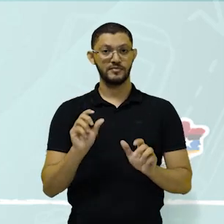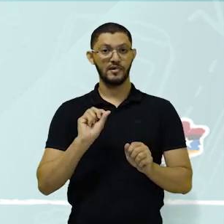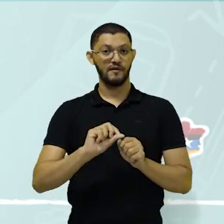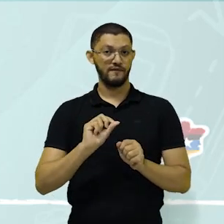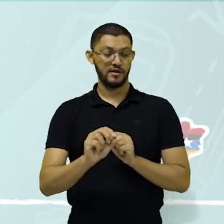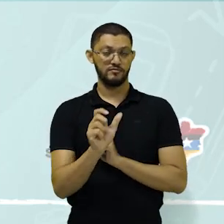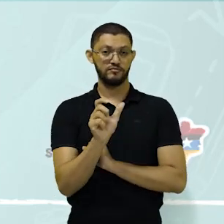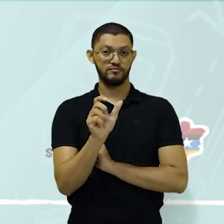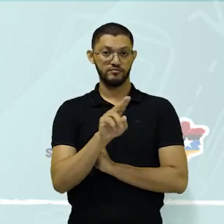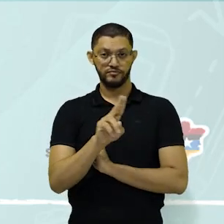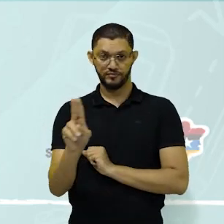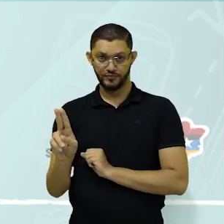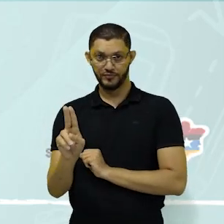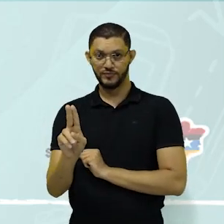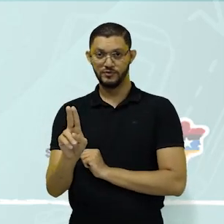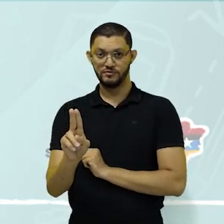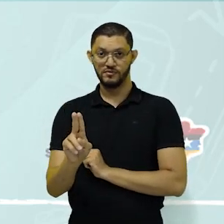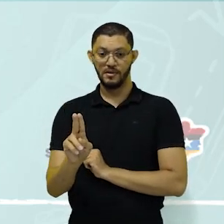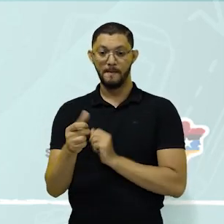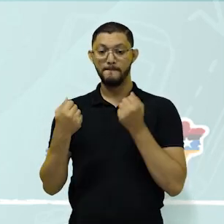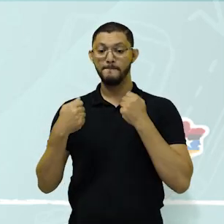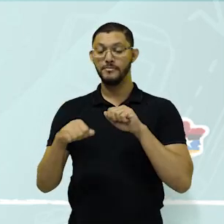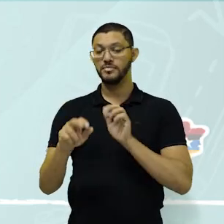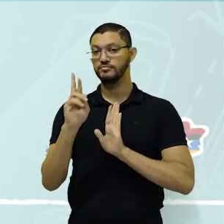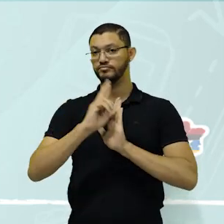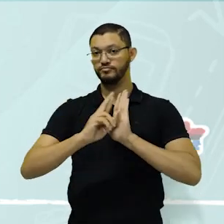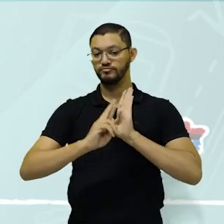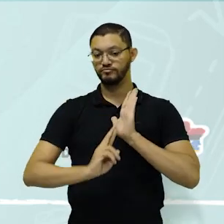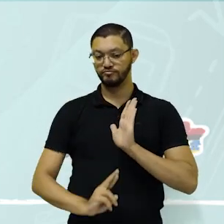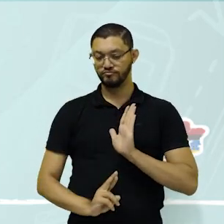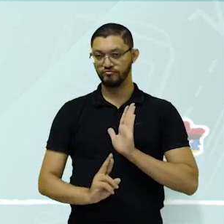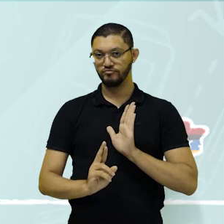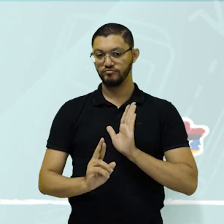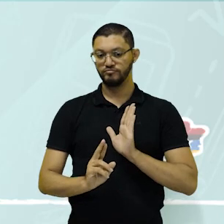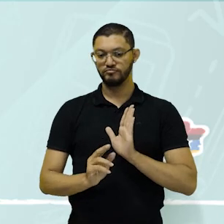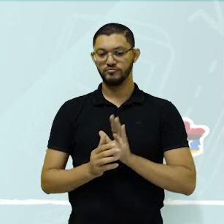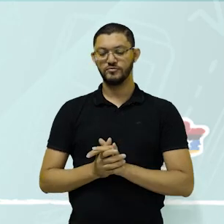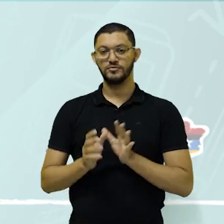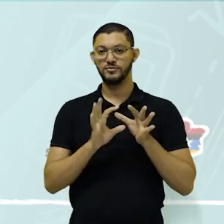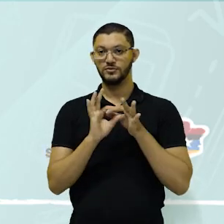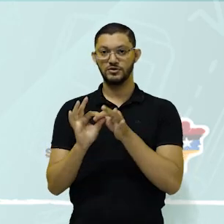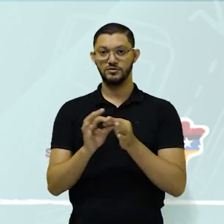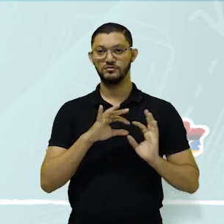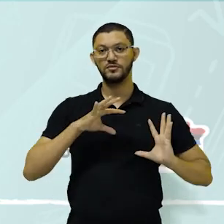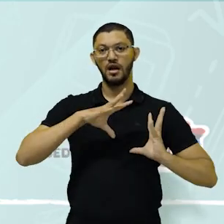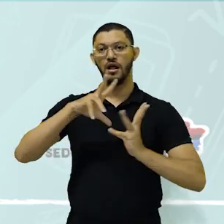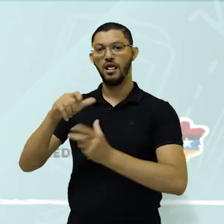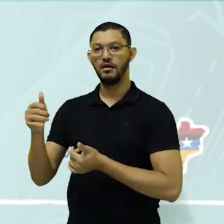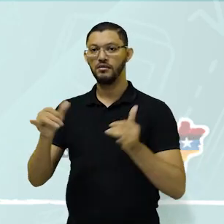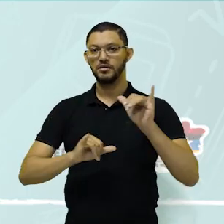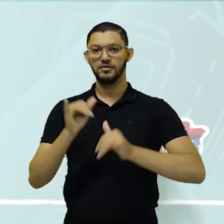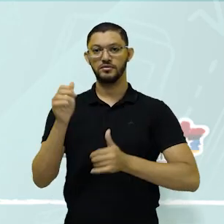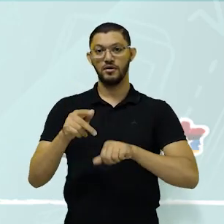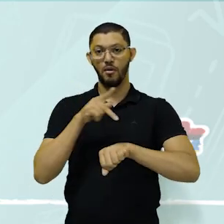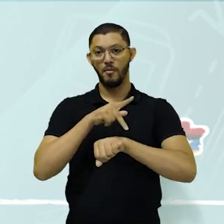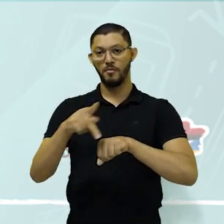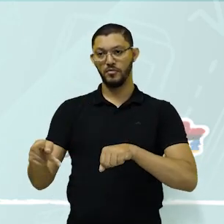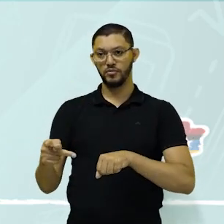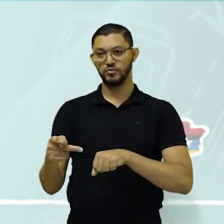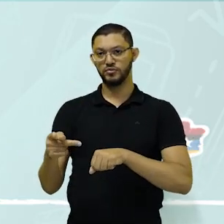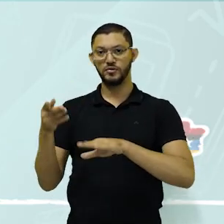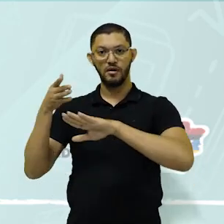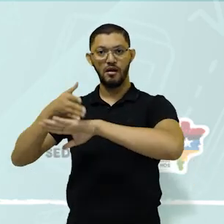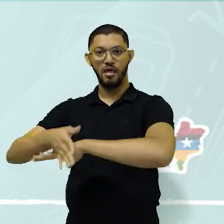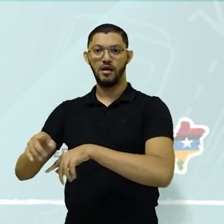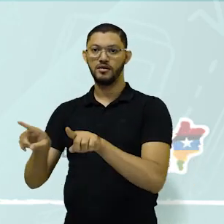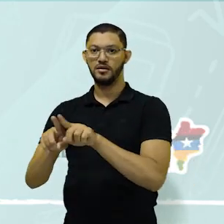fornecer o nome a uma amina, né, basta seguir a regra estabelecida pela União Internacional de Química Pura e Aplicada, que